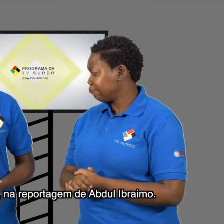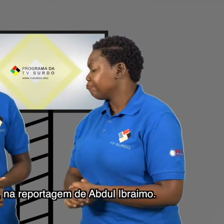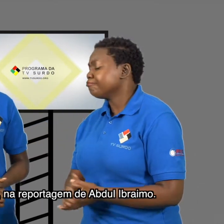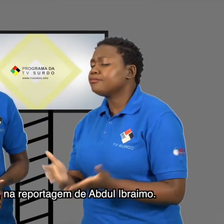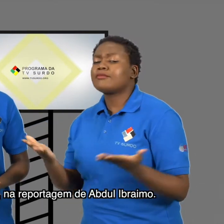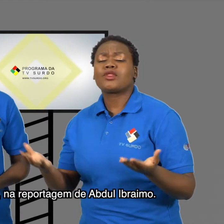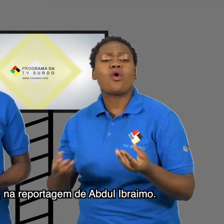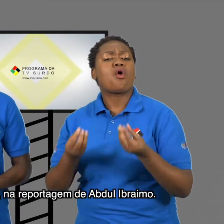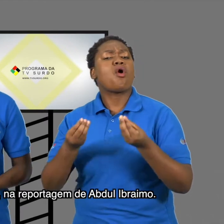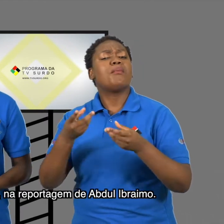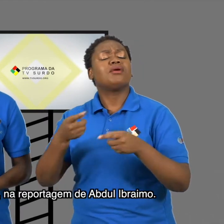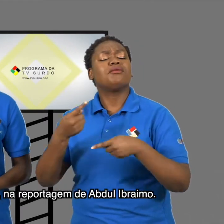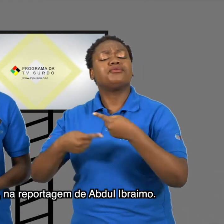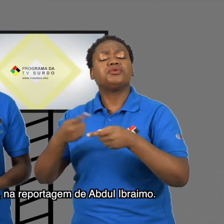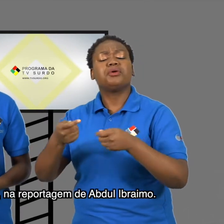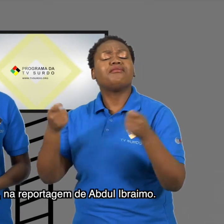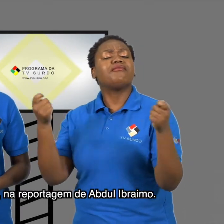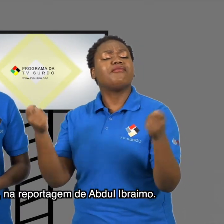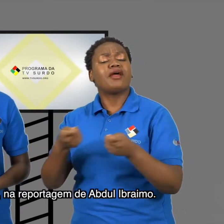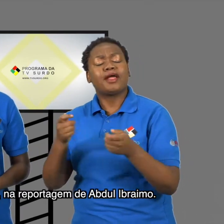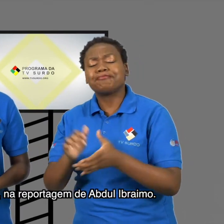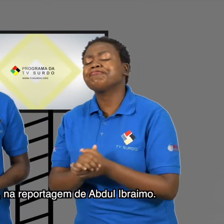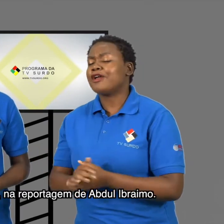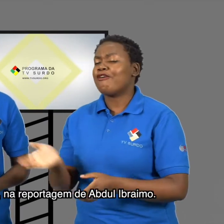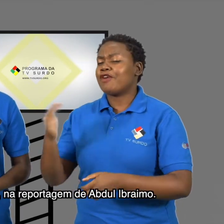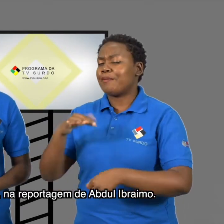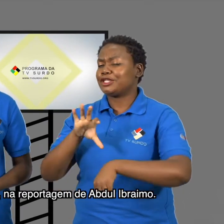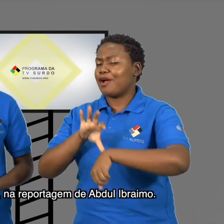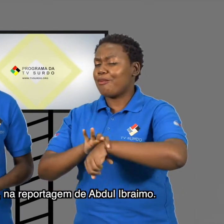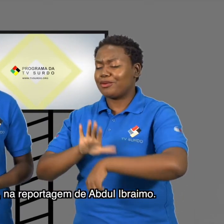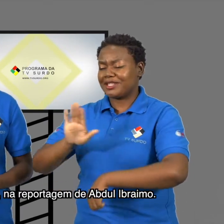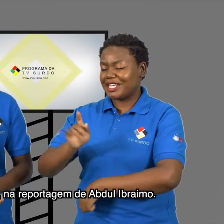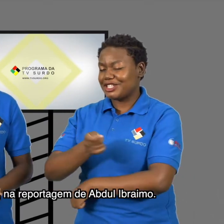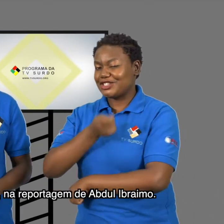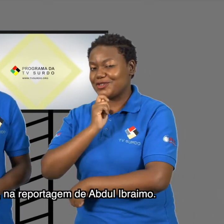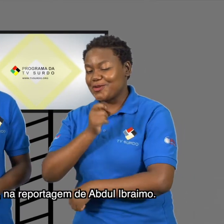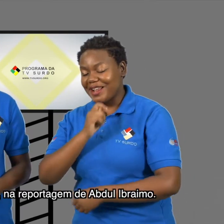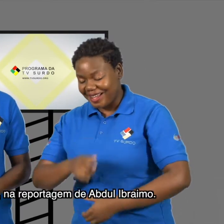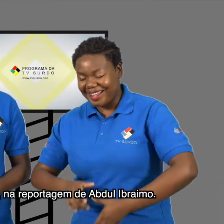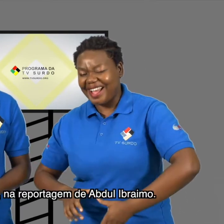Veja como foi a festa na reportagem de Abdul Ibrahim.